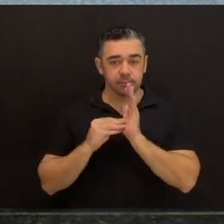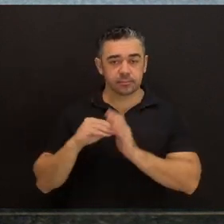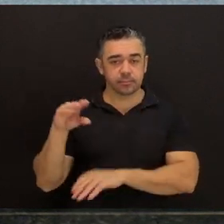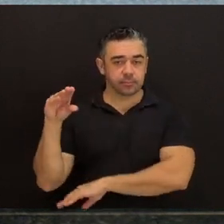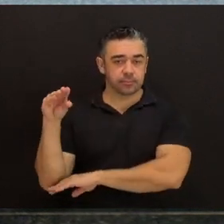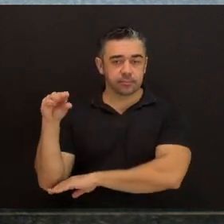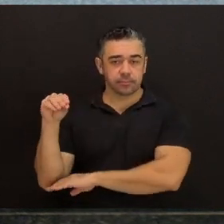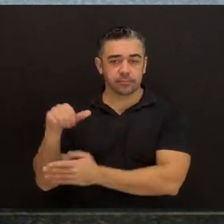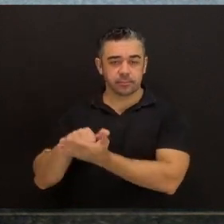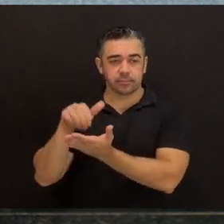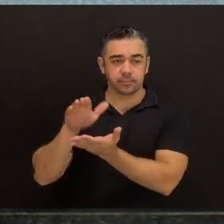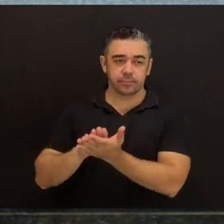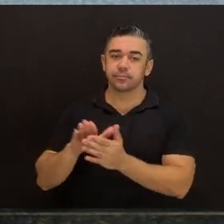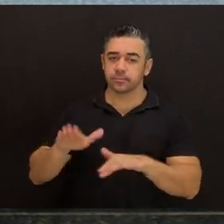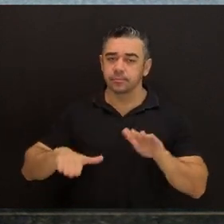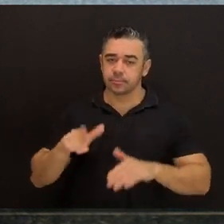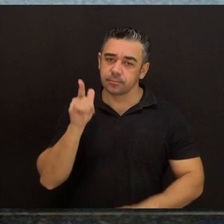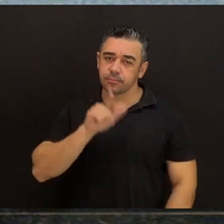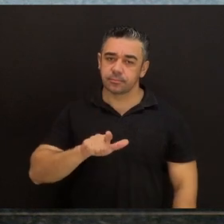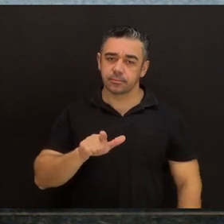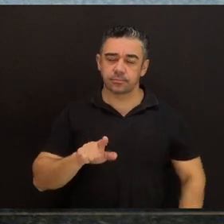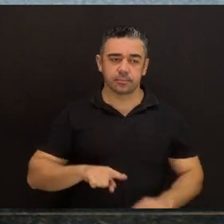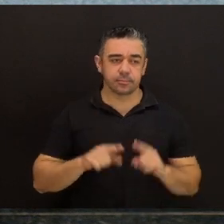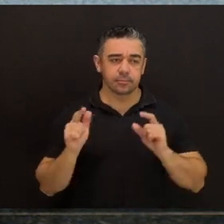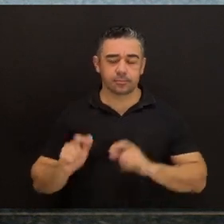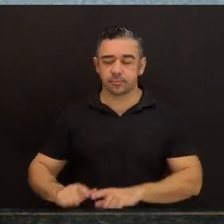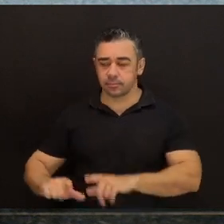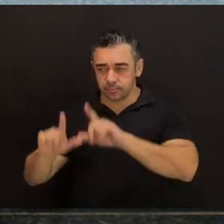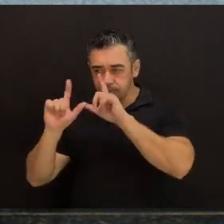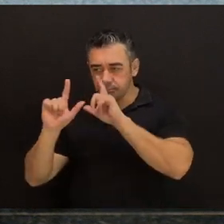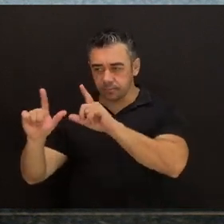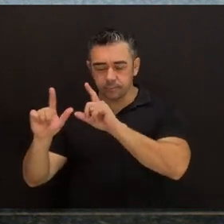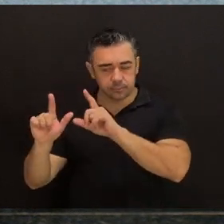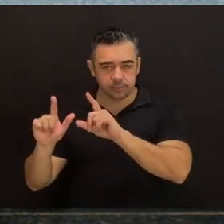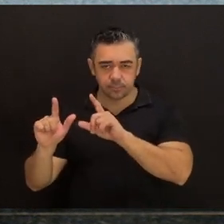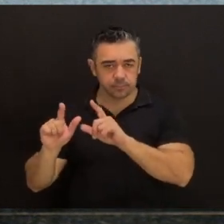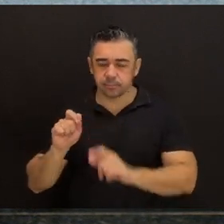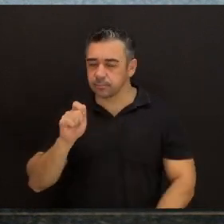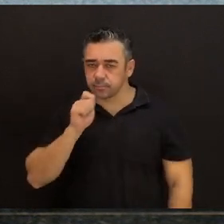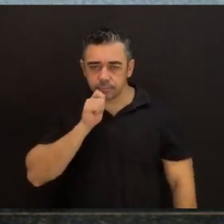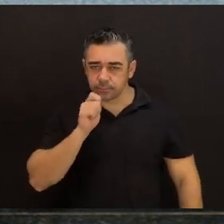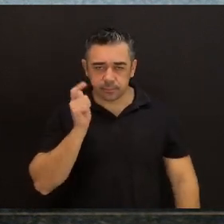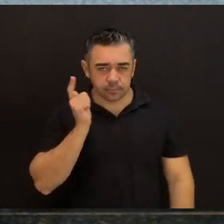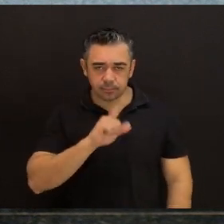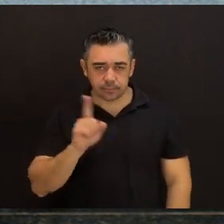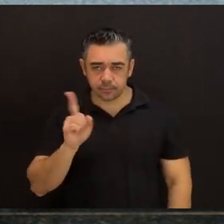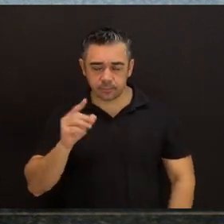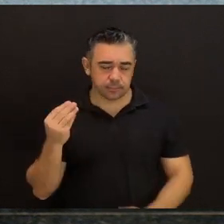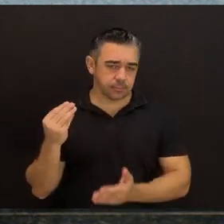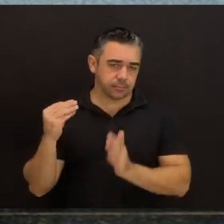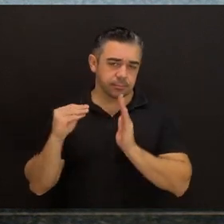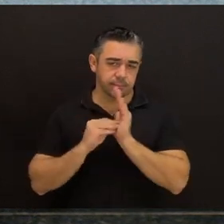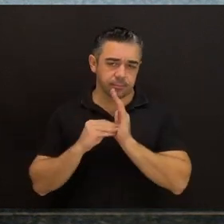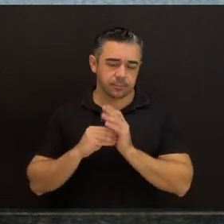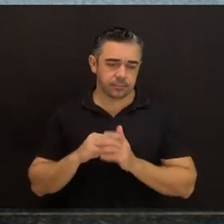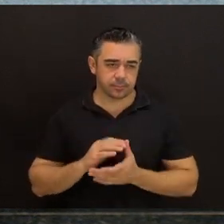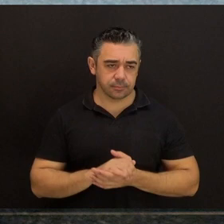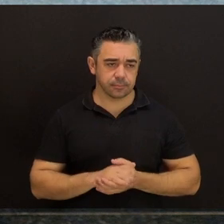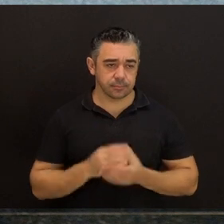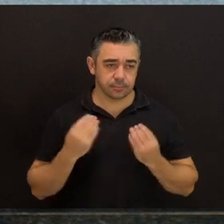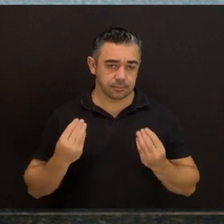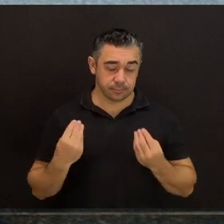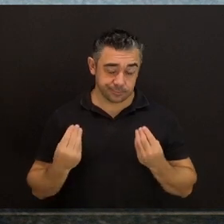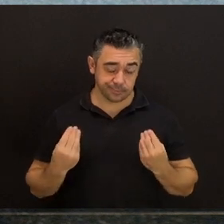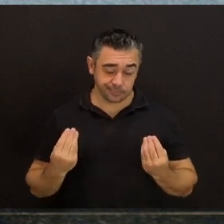já tivesse lá instalado o radar mais uma placa para poder sinalizar o trânsito não consegue impor é inacreditável né então